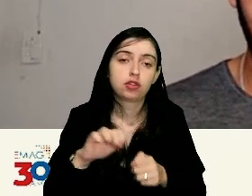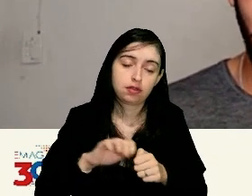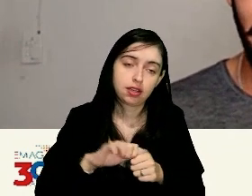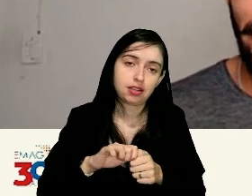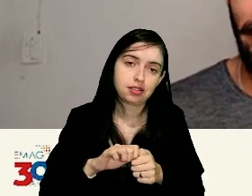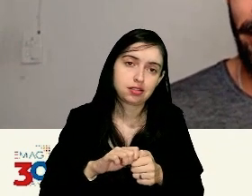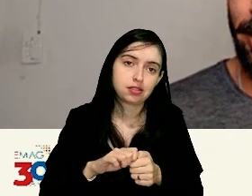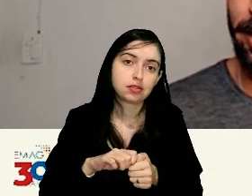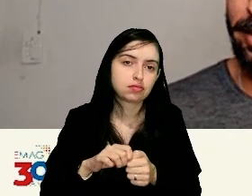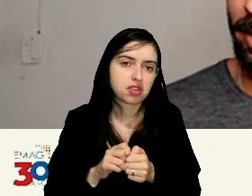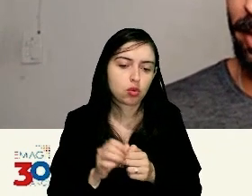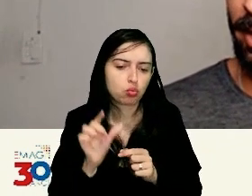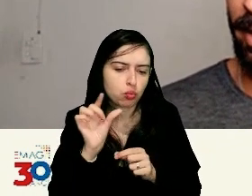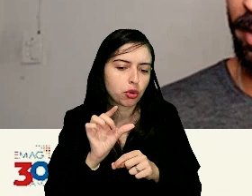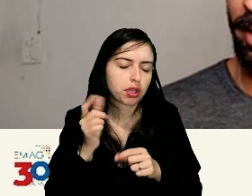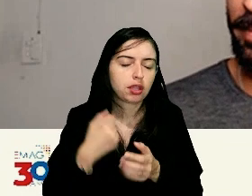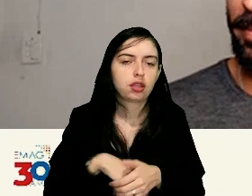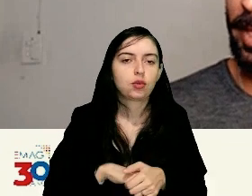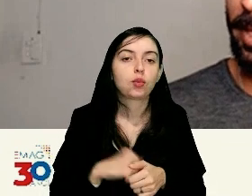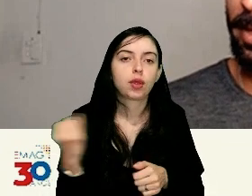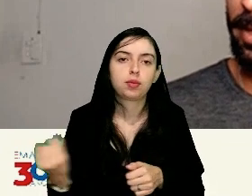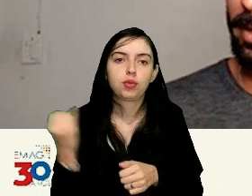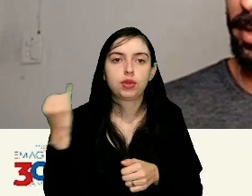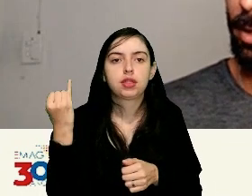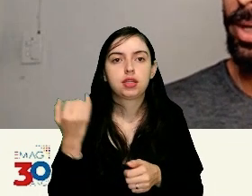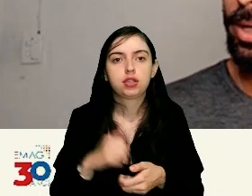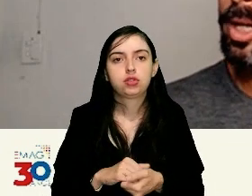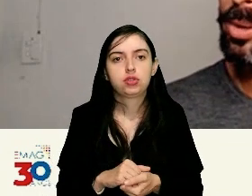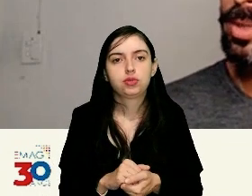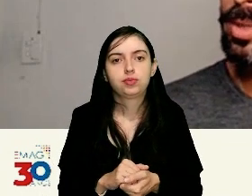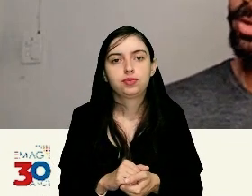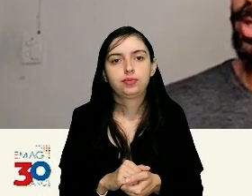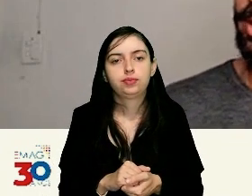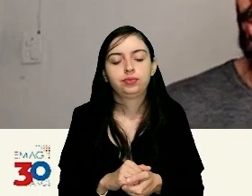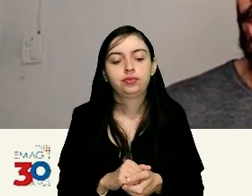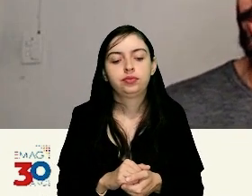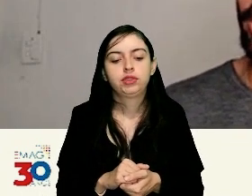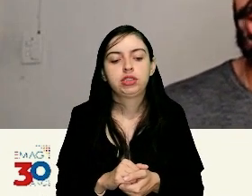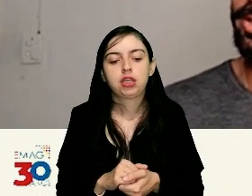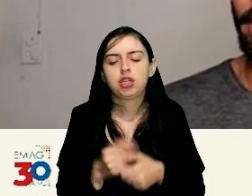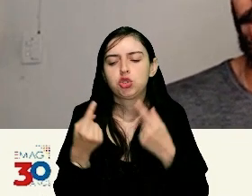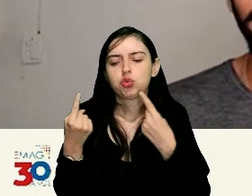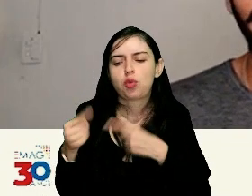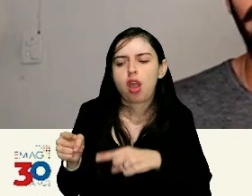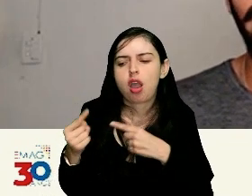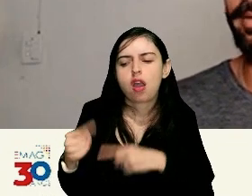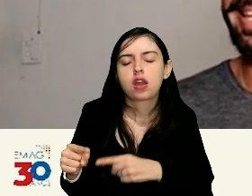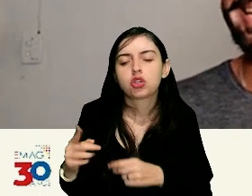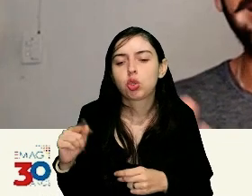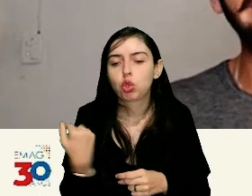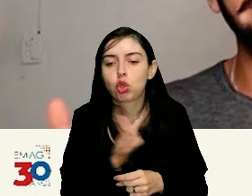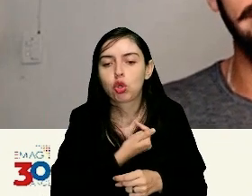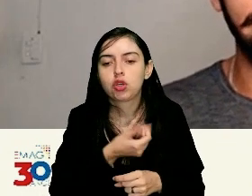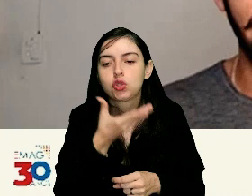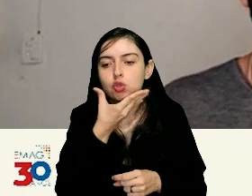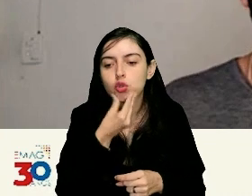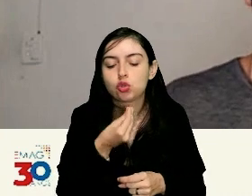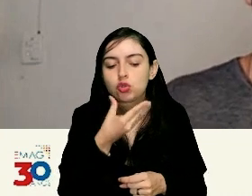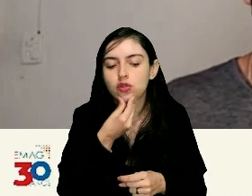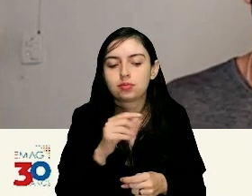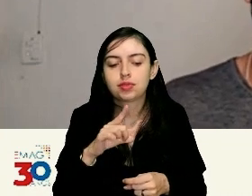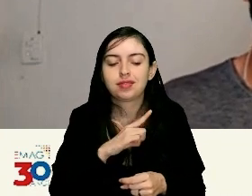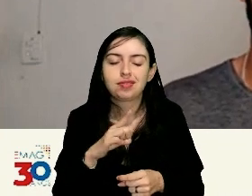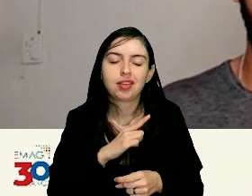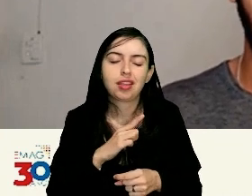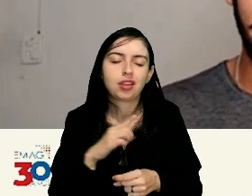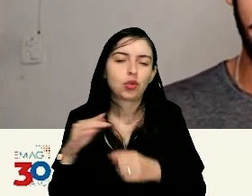importante. Mas eu sou crítico no sentido que nós homens já temos uma tendência, tá? Obviamente, quando